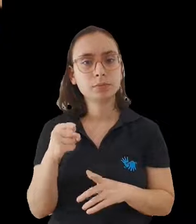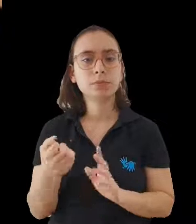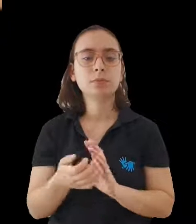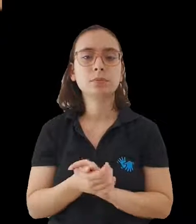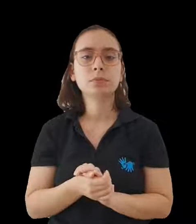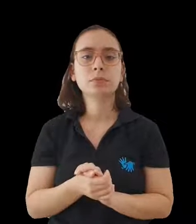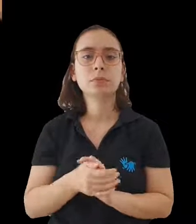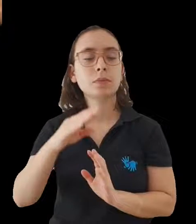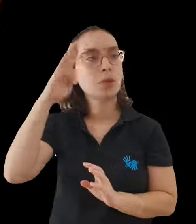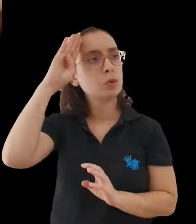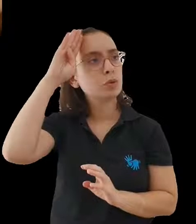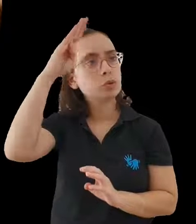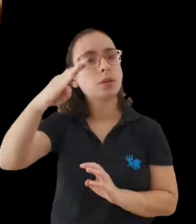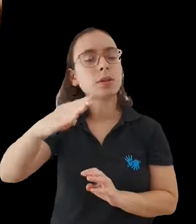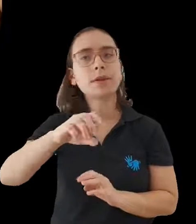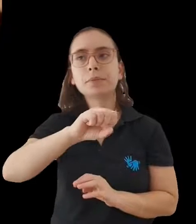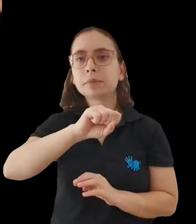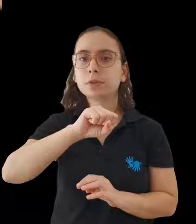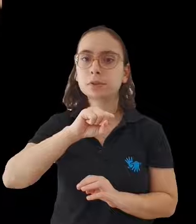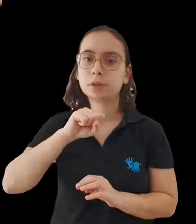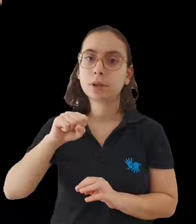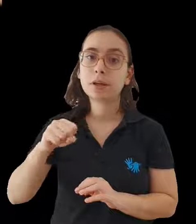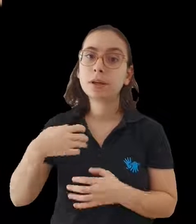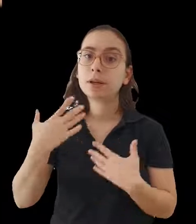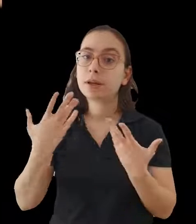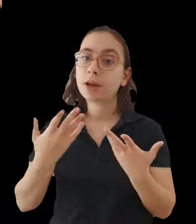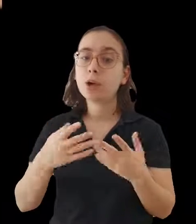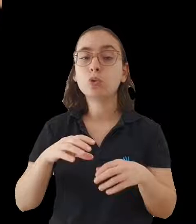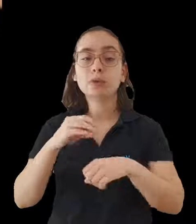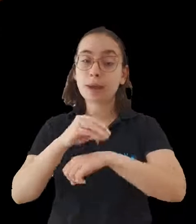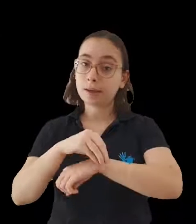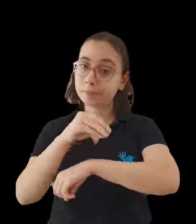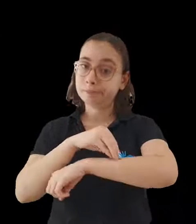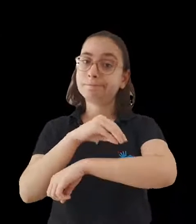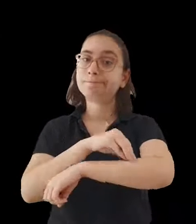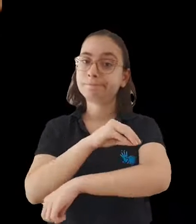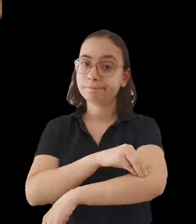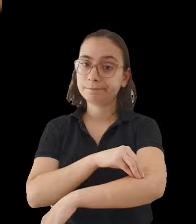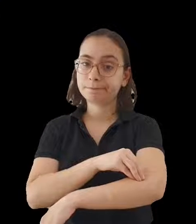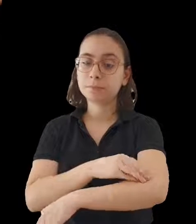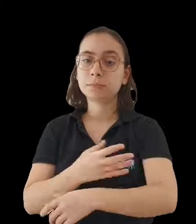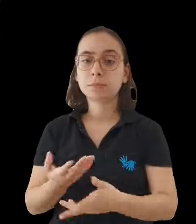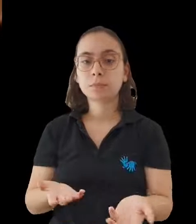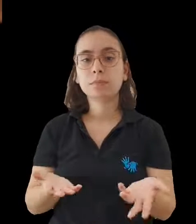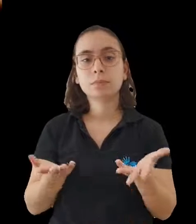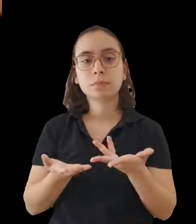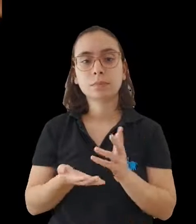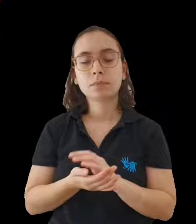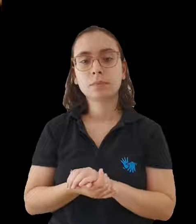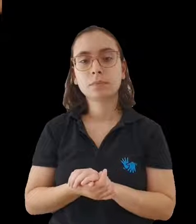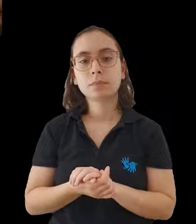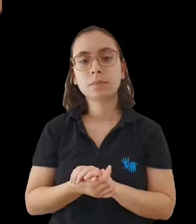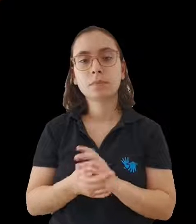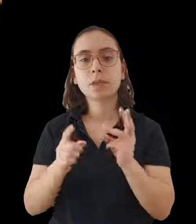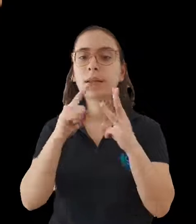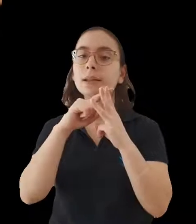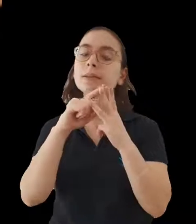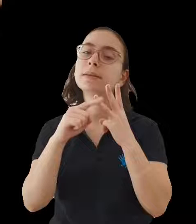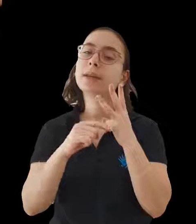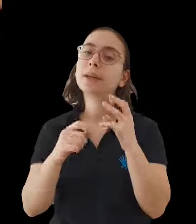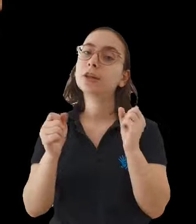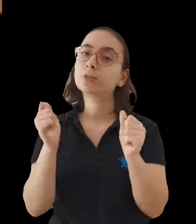vai lá, abre a porta e adivinha, é o sapo. Então, agora sim, nós temos 3 bonecos em